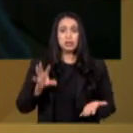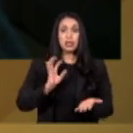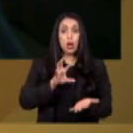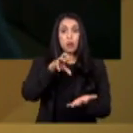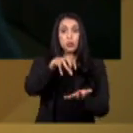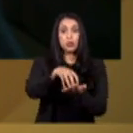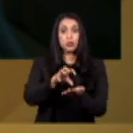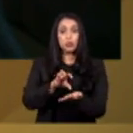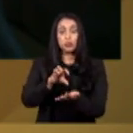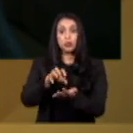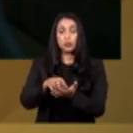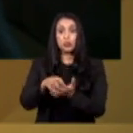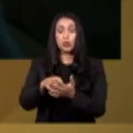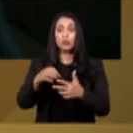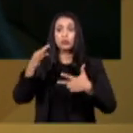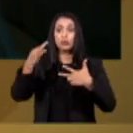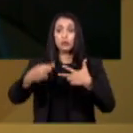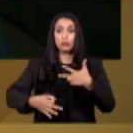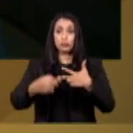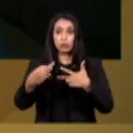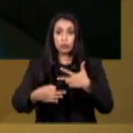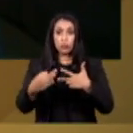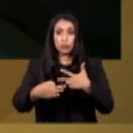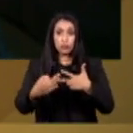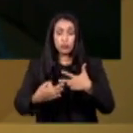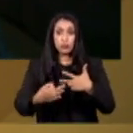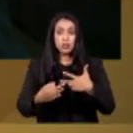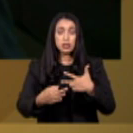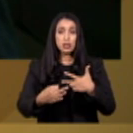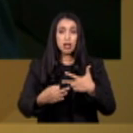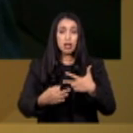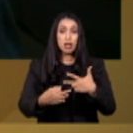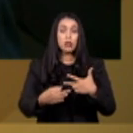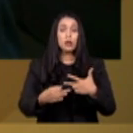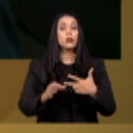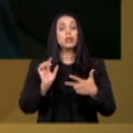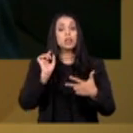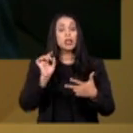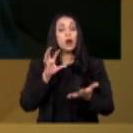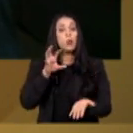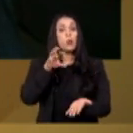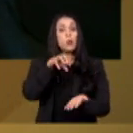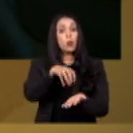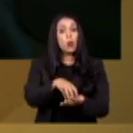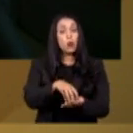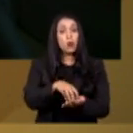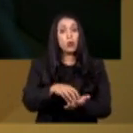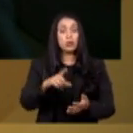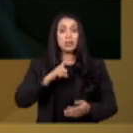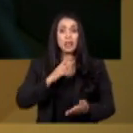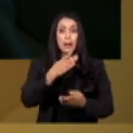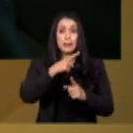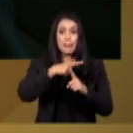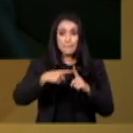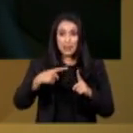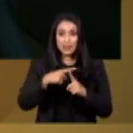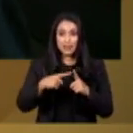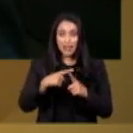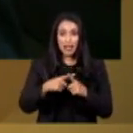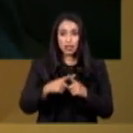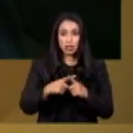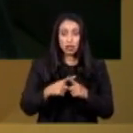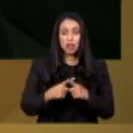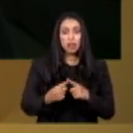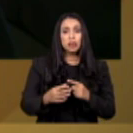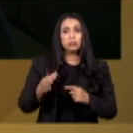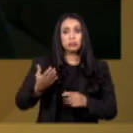órgãos do poder judiciário ao estabelecer uma ordem especial passarem a ter metade os mais antigos